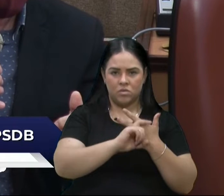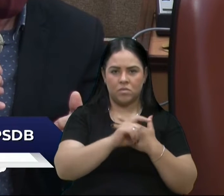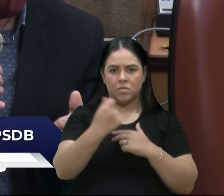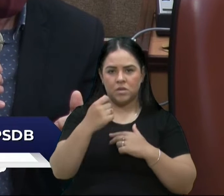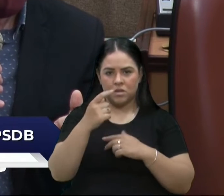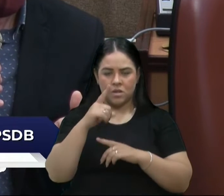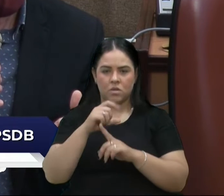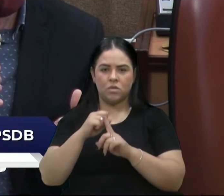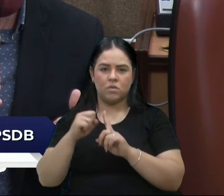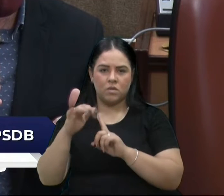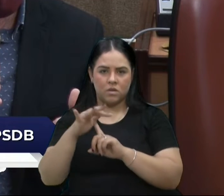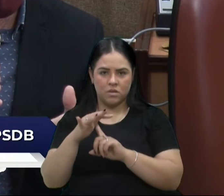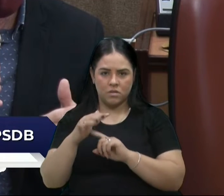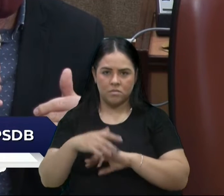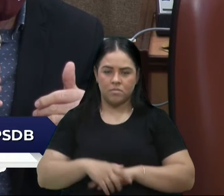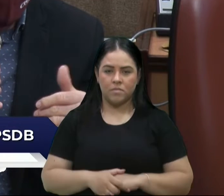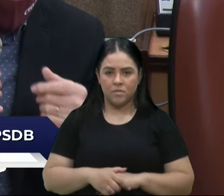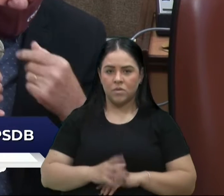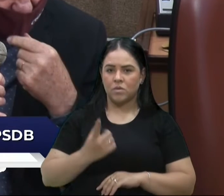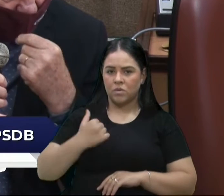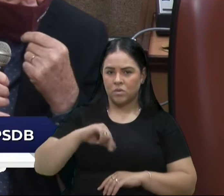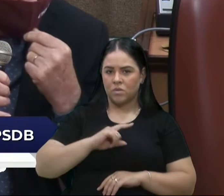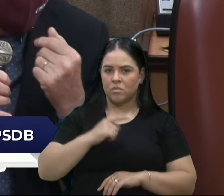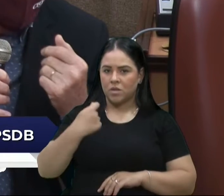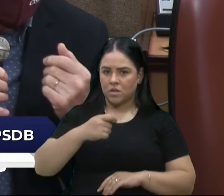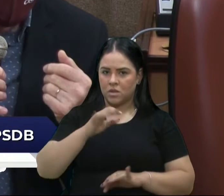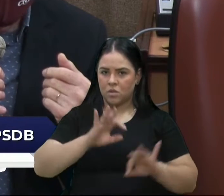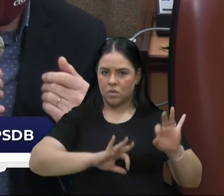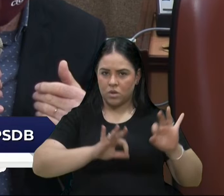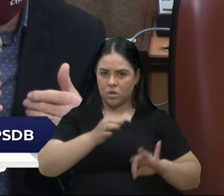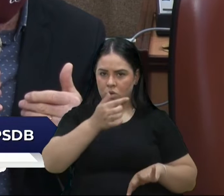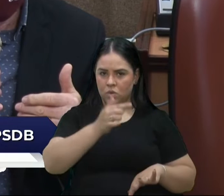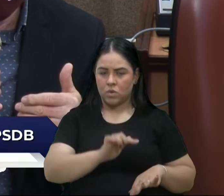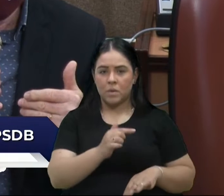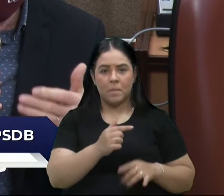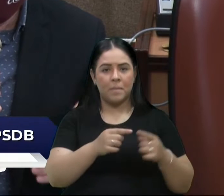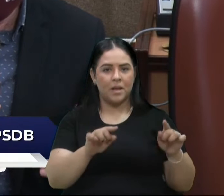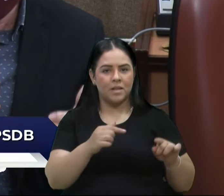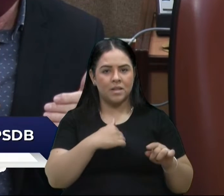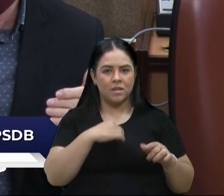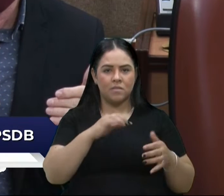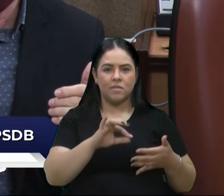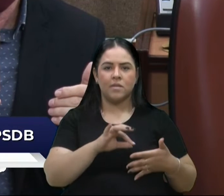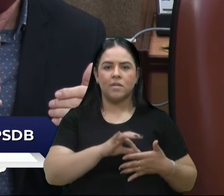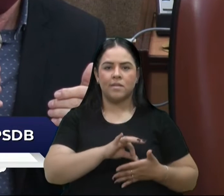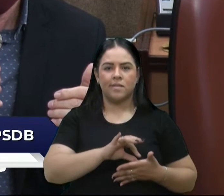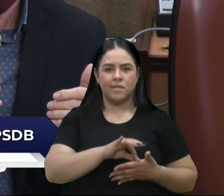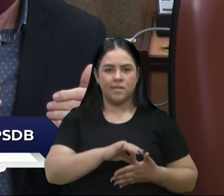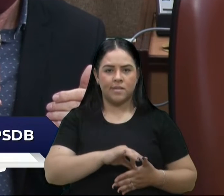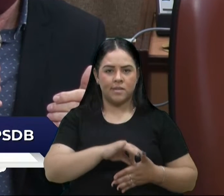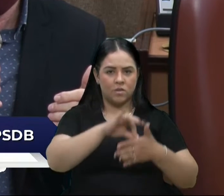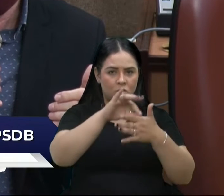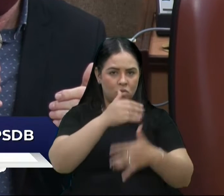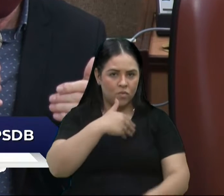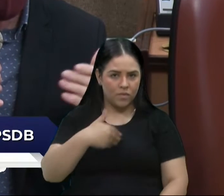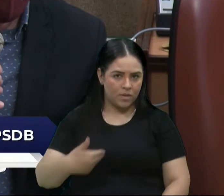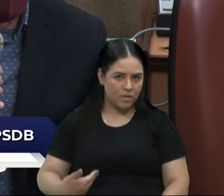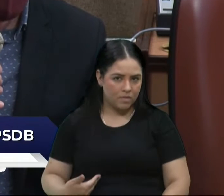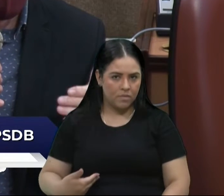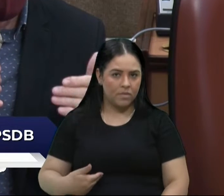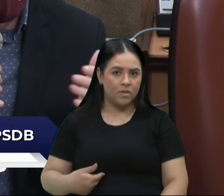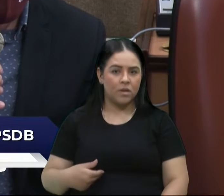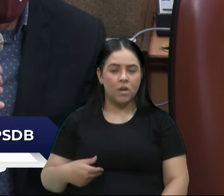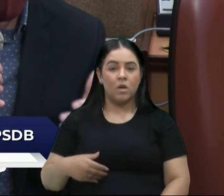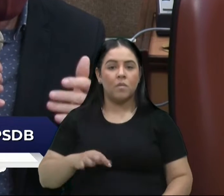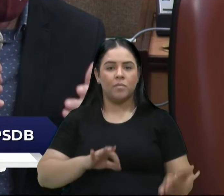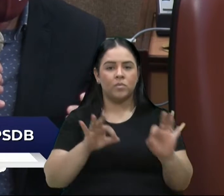sociedade. Então, nós temos que realinhar isso. Mas eu, como líder do governo, e